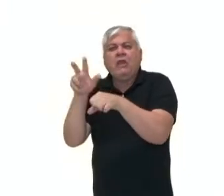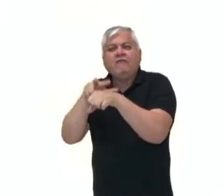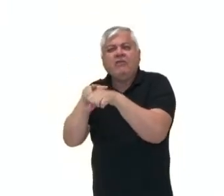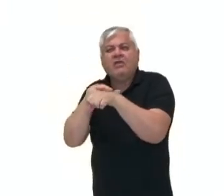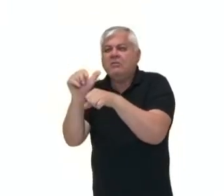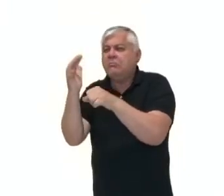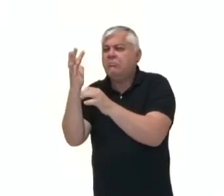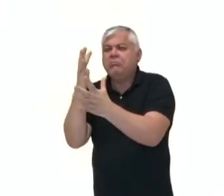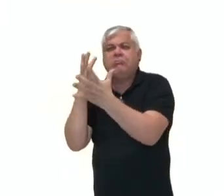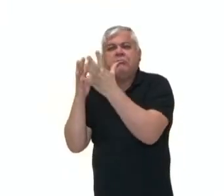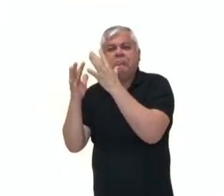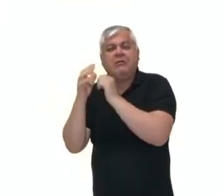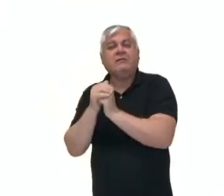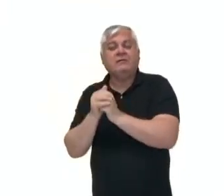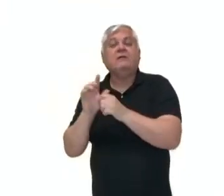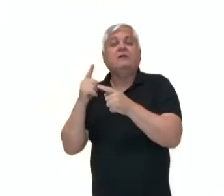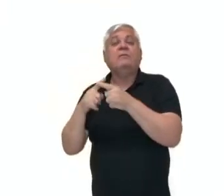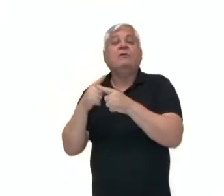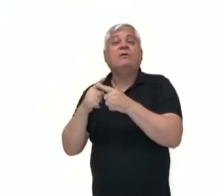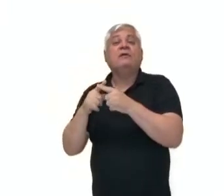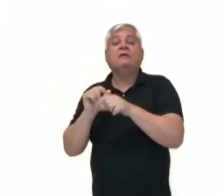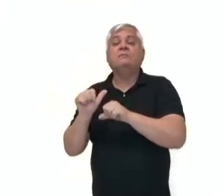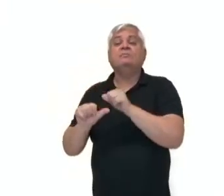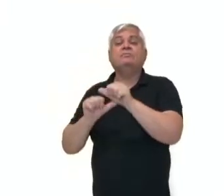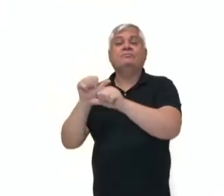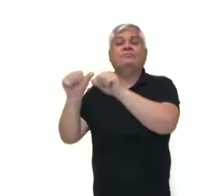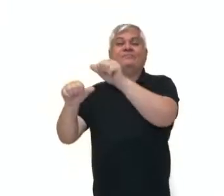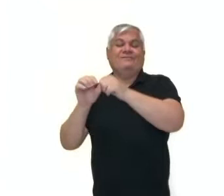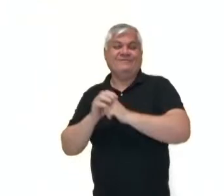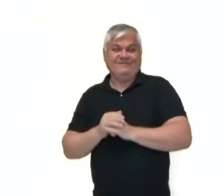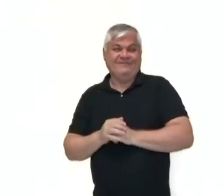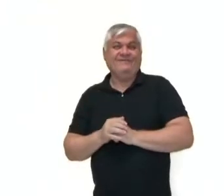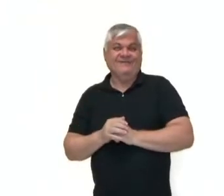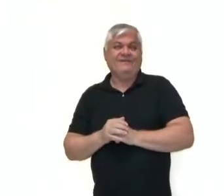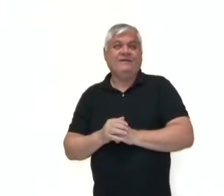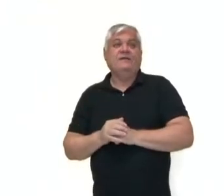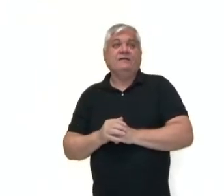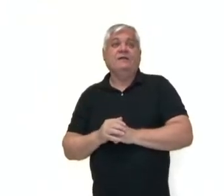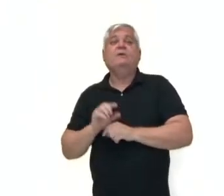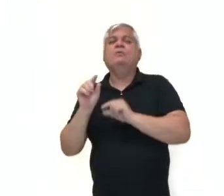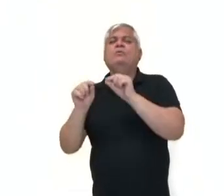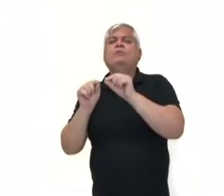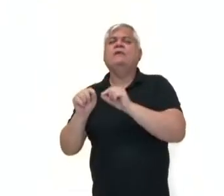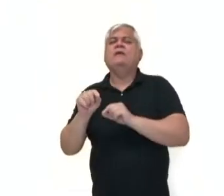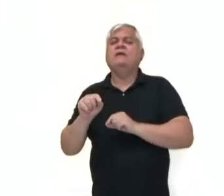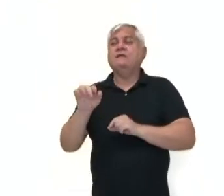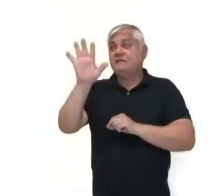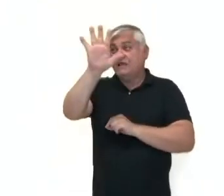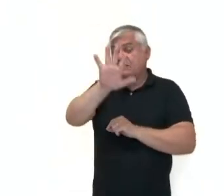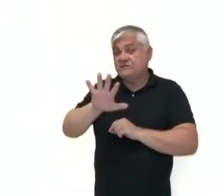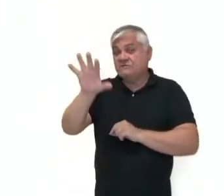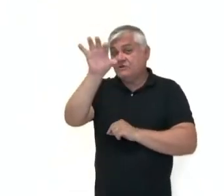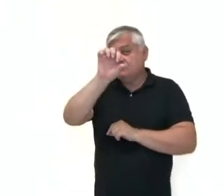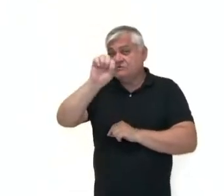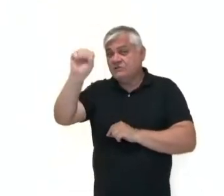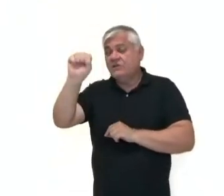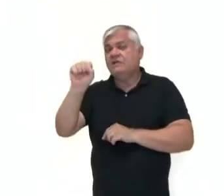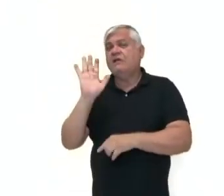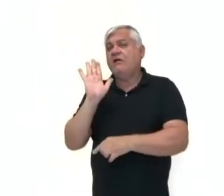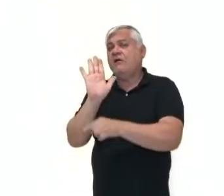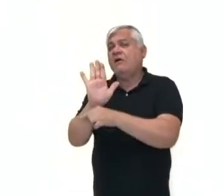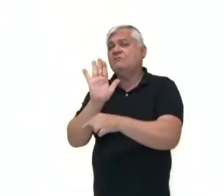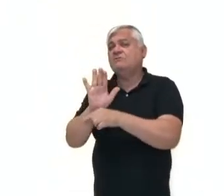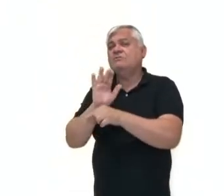e urbanização tiveram contribuição nesse processo. Além desses fatores, quais outros fatores também contribuíram